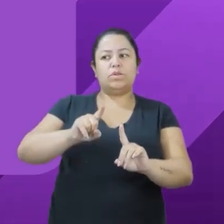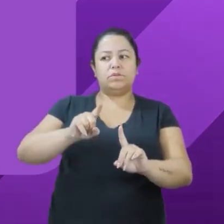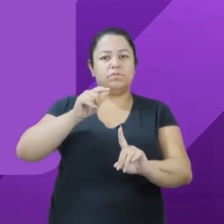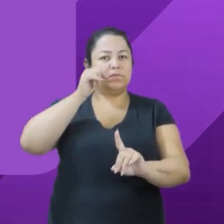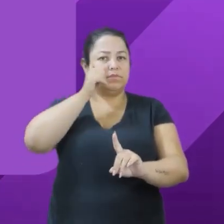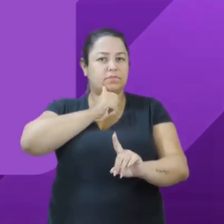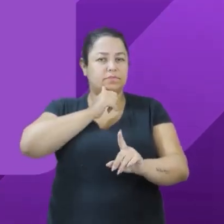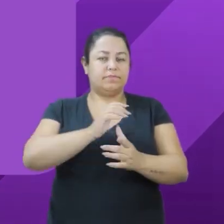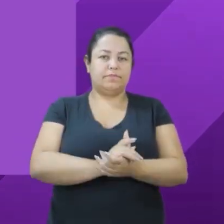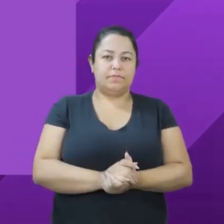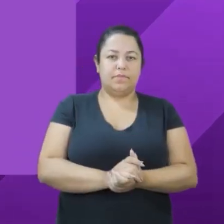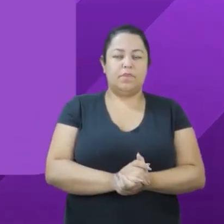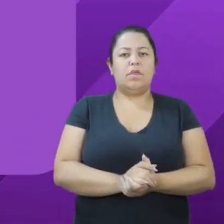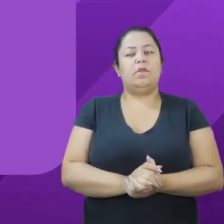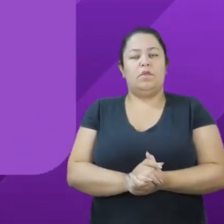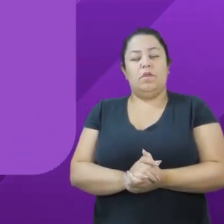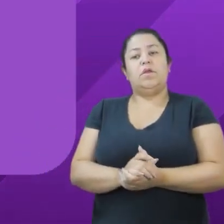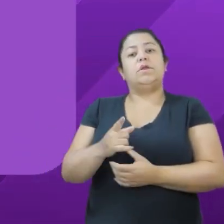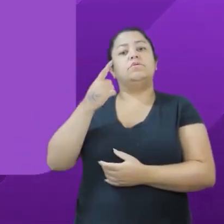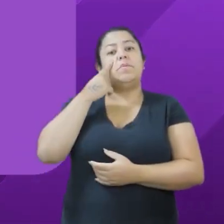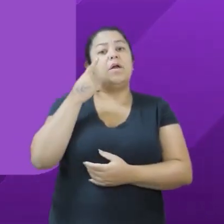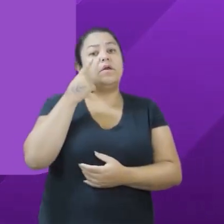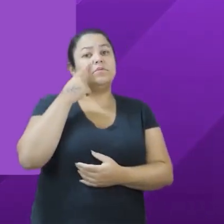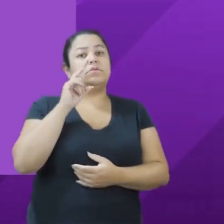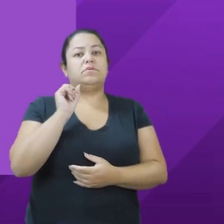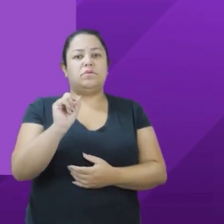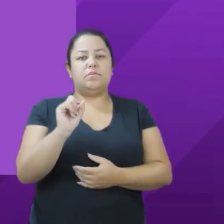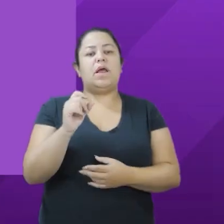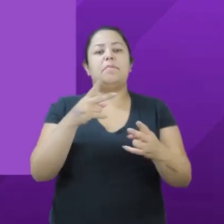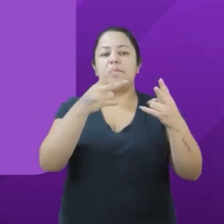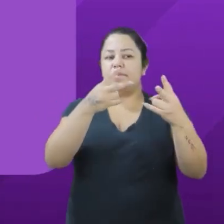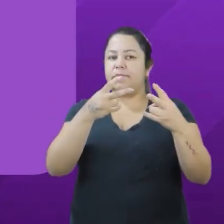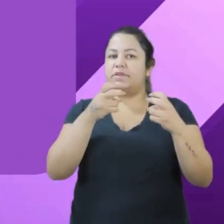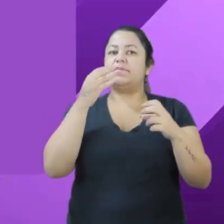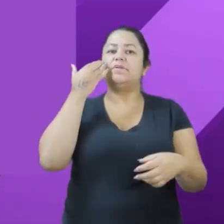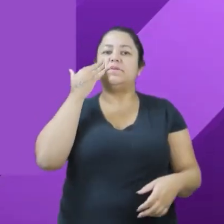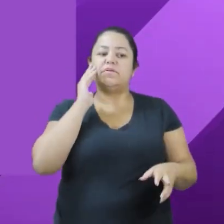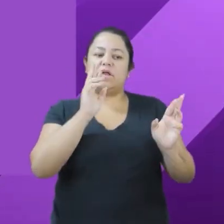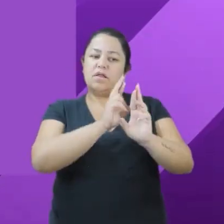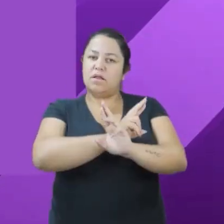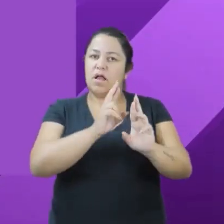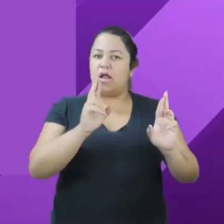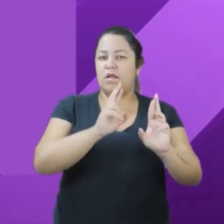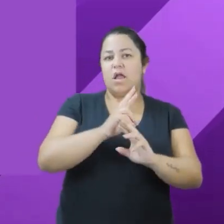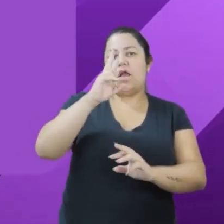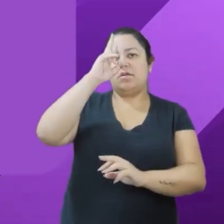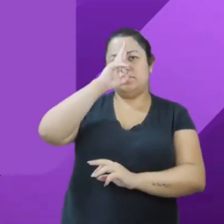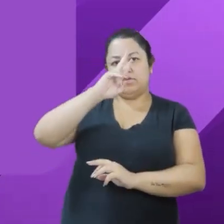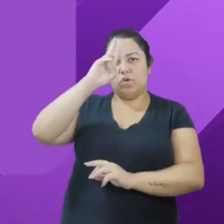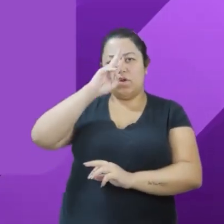alarmantes, E eles nos chamam a atenção justamente para a gente perceber essa relação